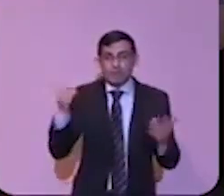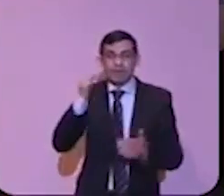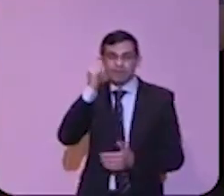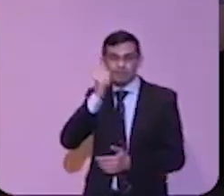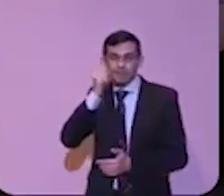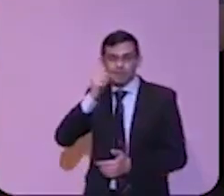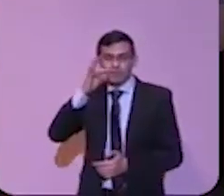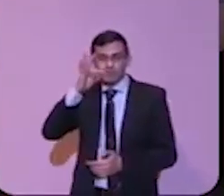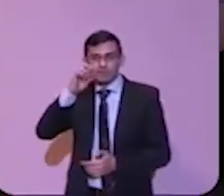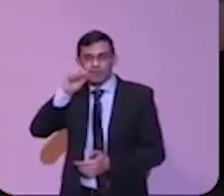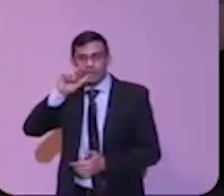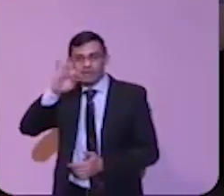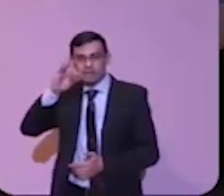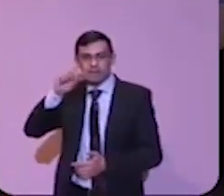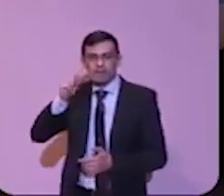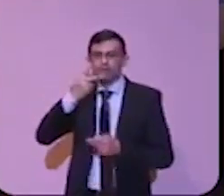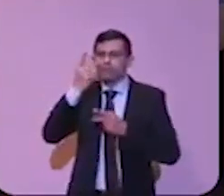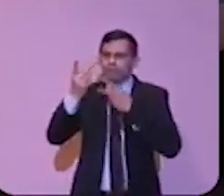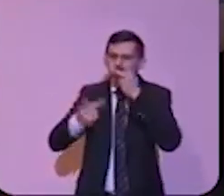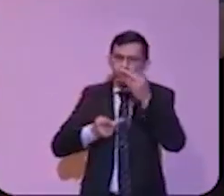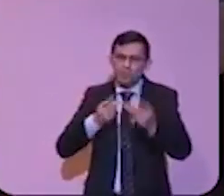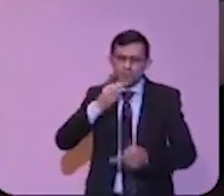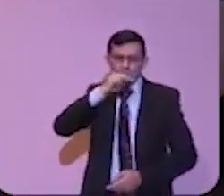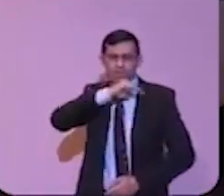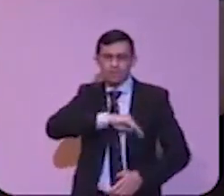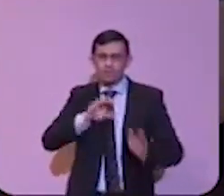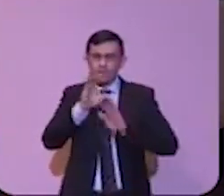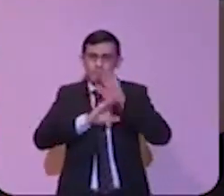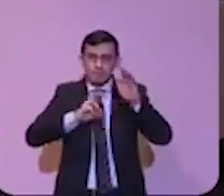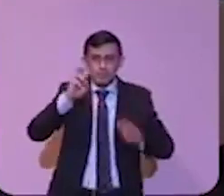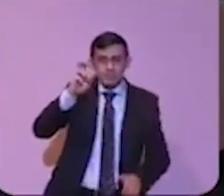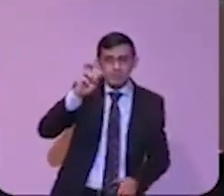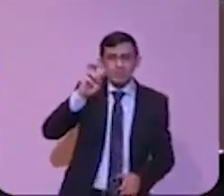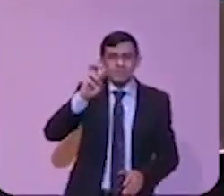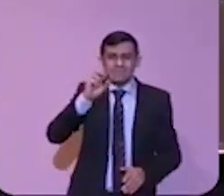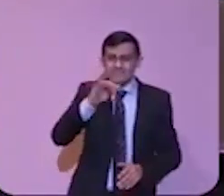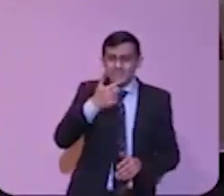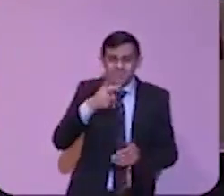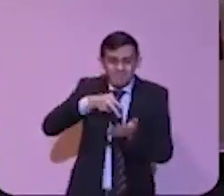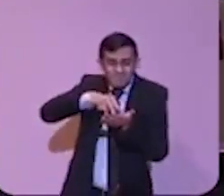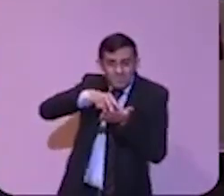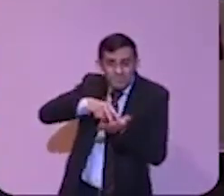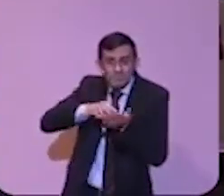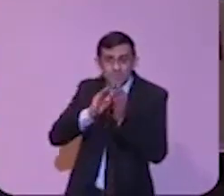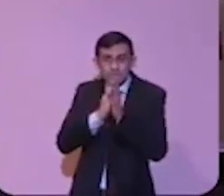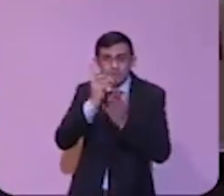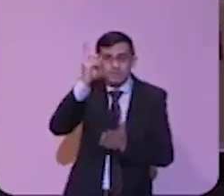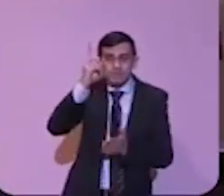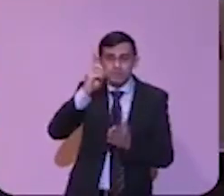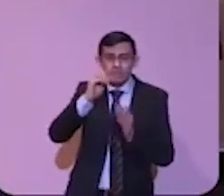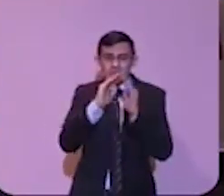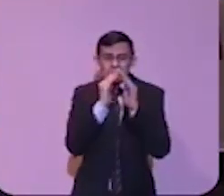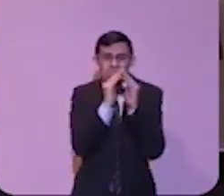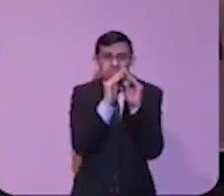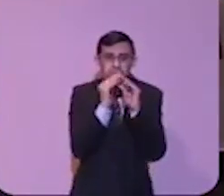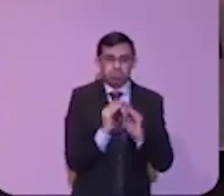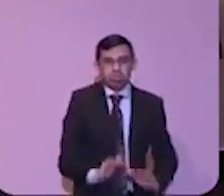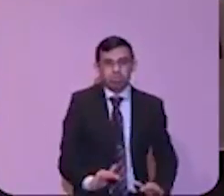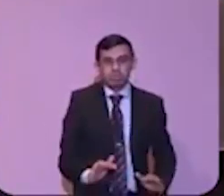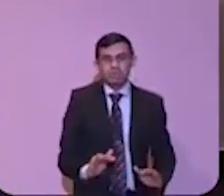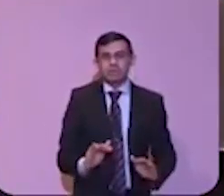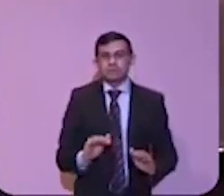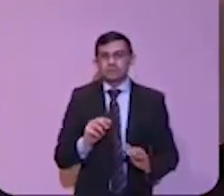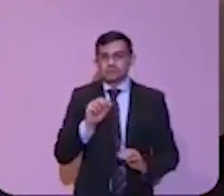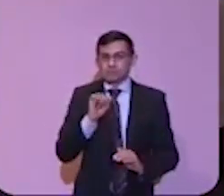já colocou, citando Mateus capítulo 5, vai desmoronar. Porque o lar que permanece